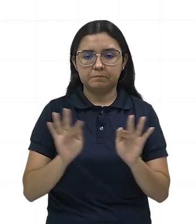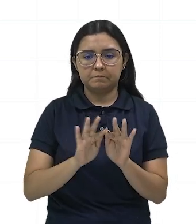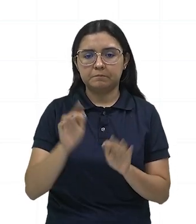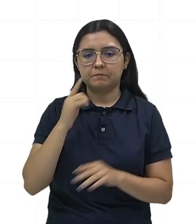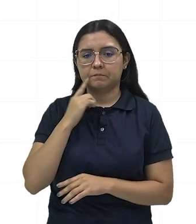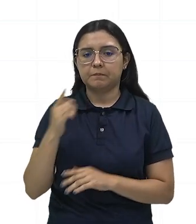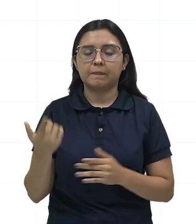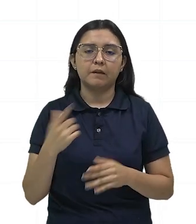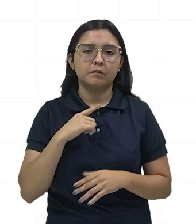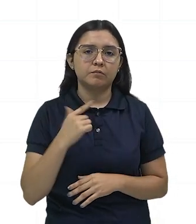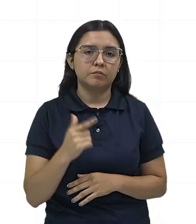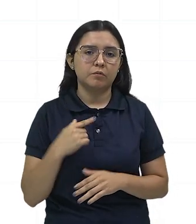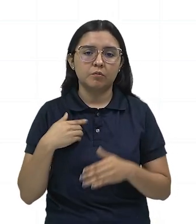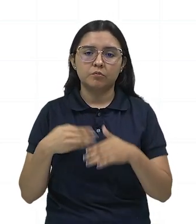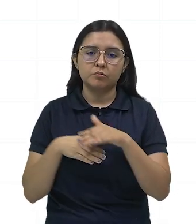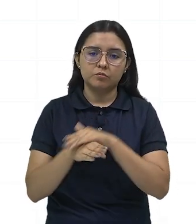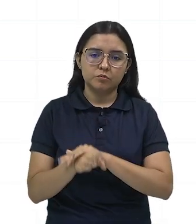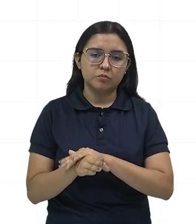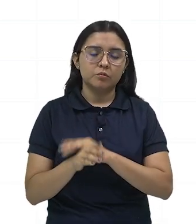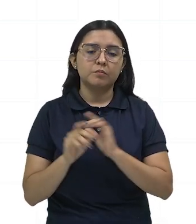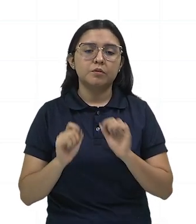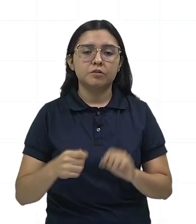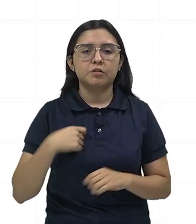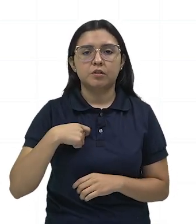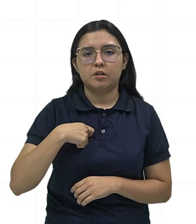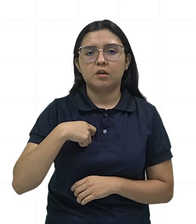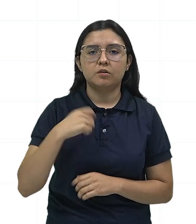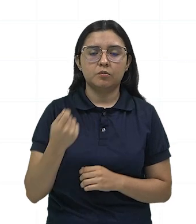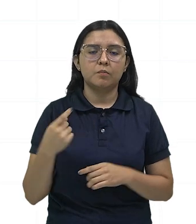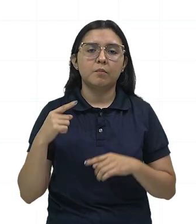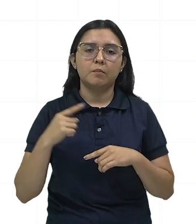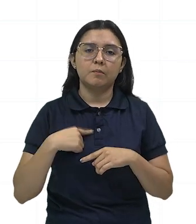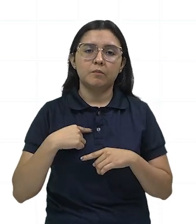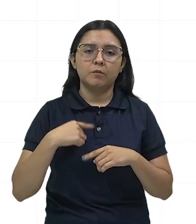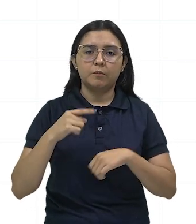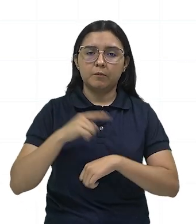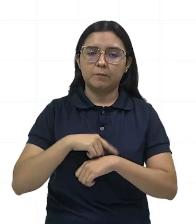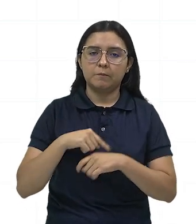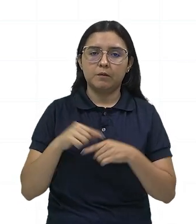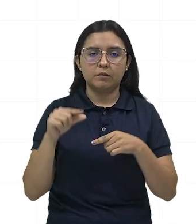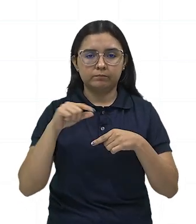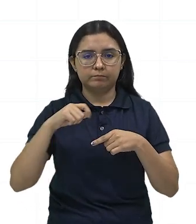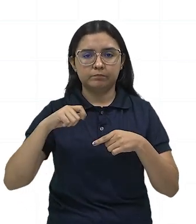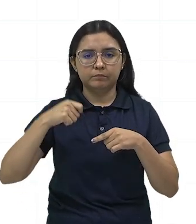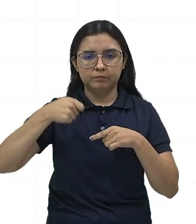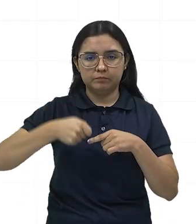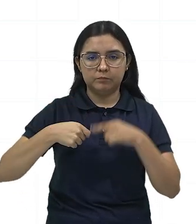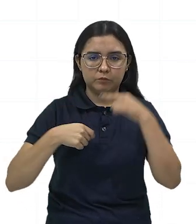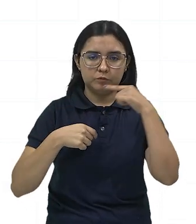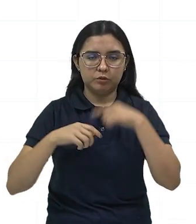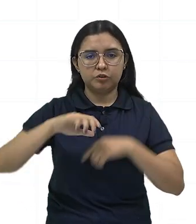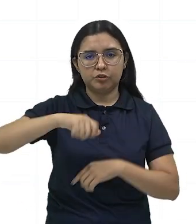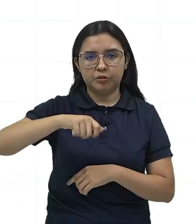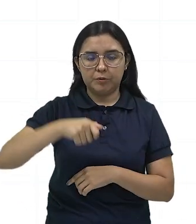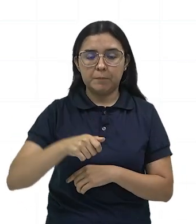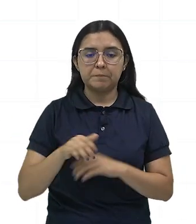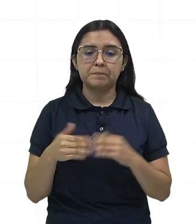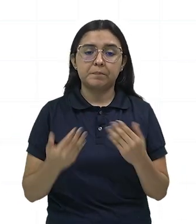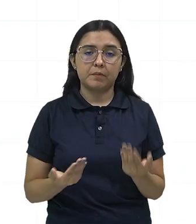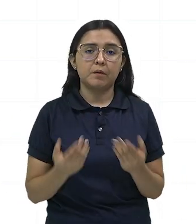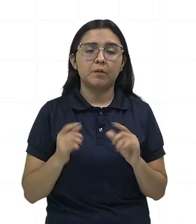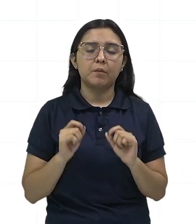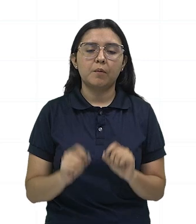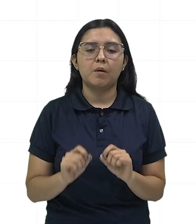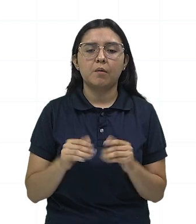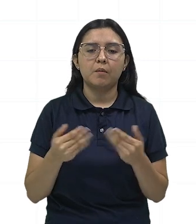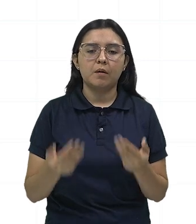de desligar a torneira enquanto escovo o dente. Estou tentando mudar. Nesse caso, qual foi o termo